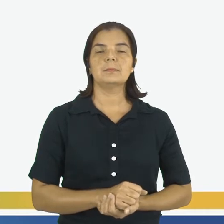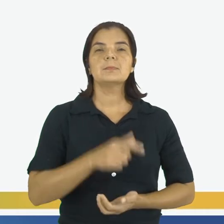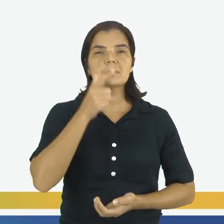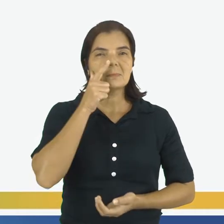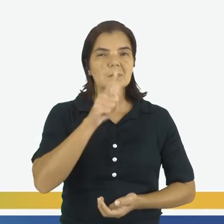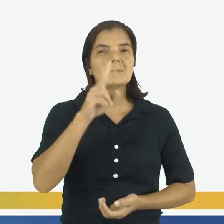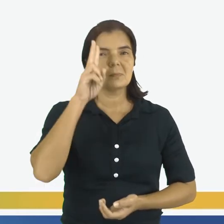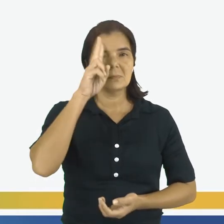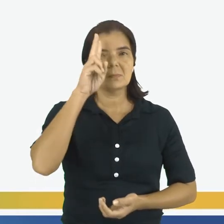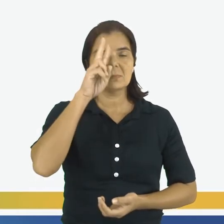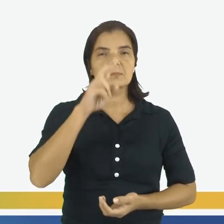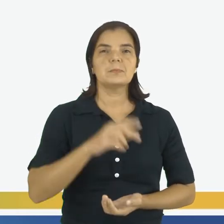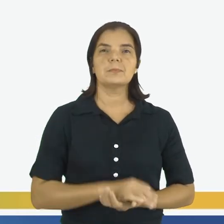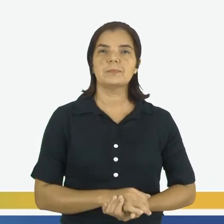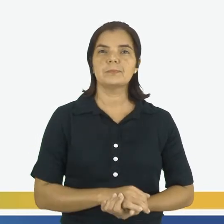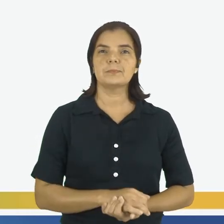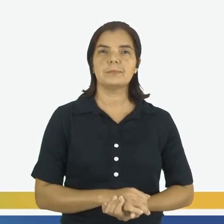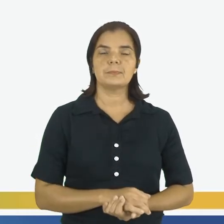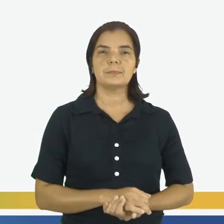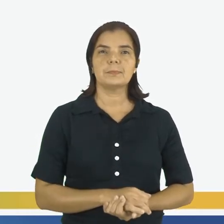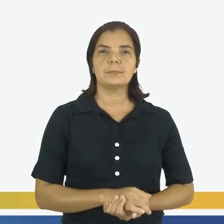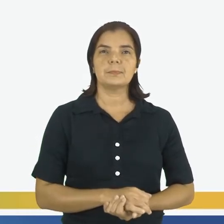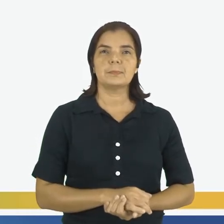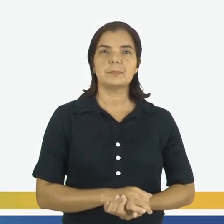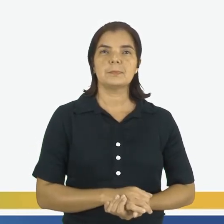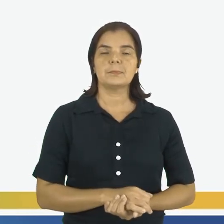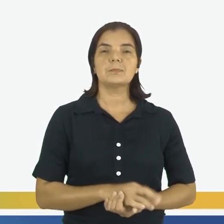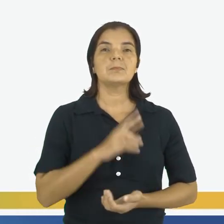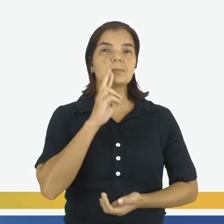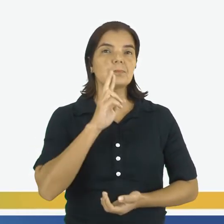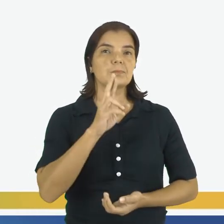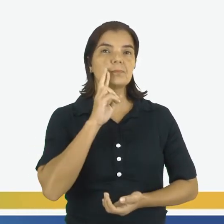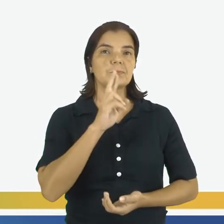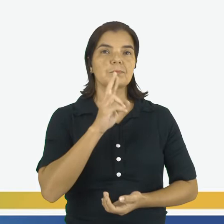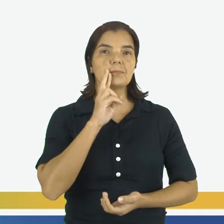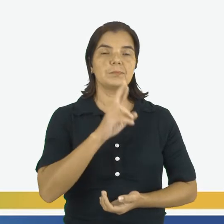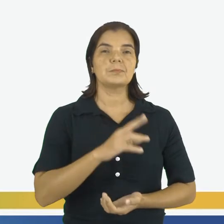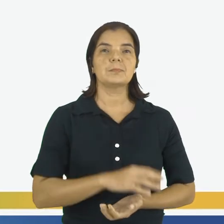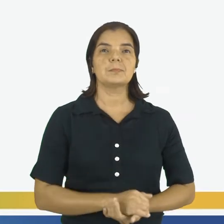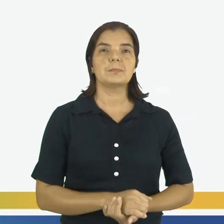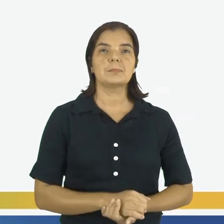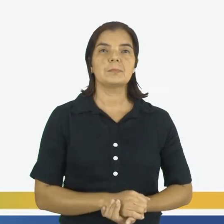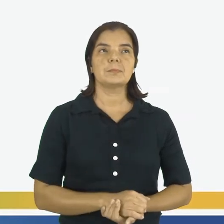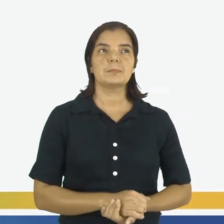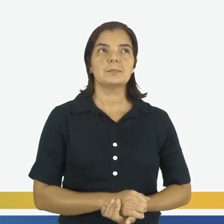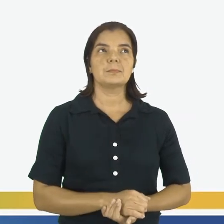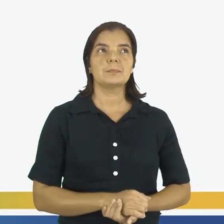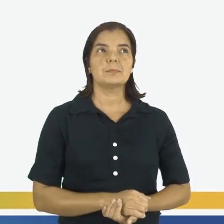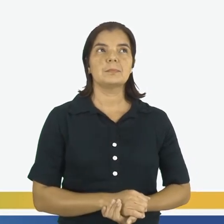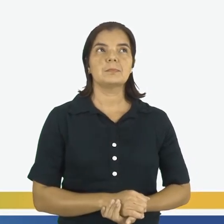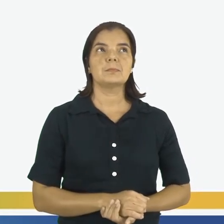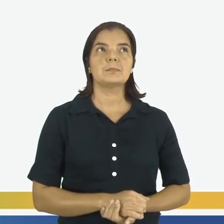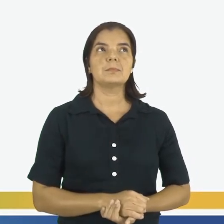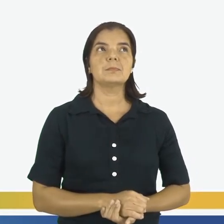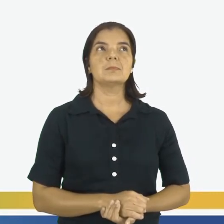Conseguiram lembrar? Vamos lá fazer a correção, ver qual é a nossa resposta?